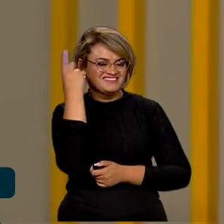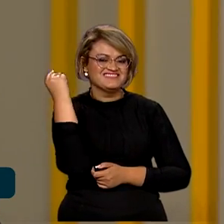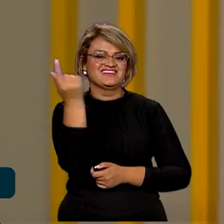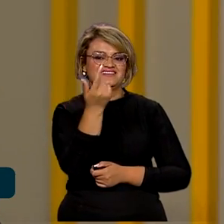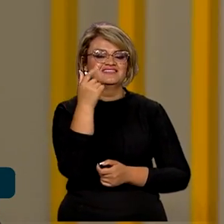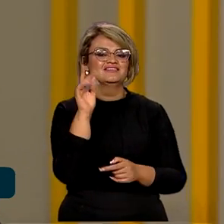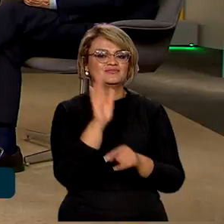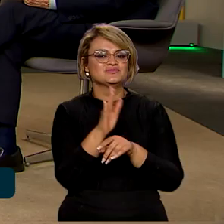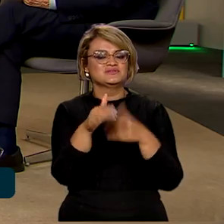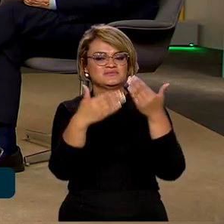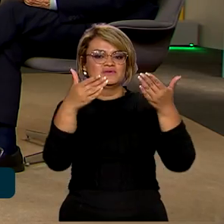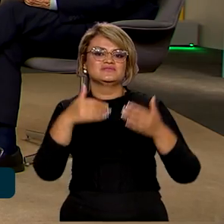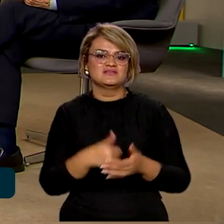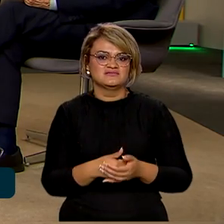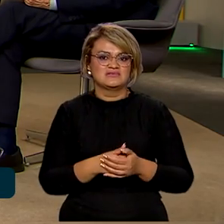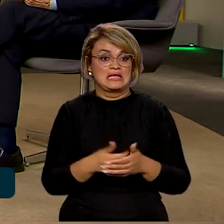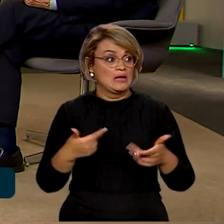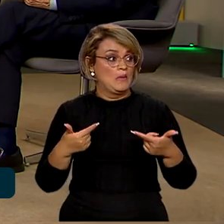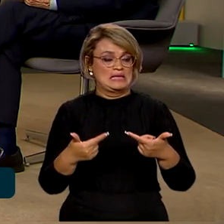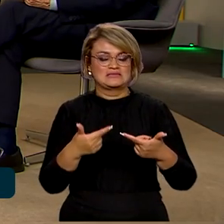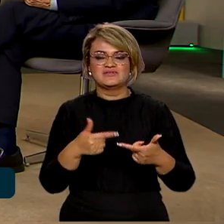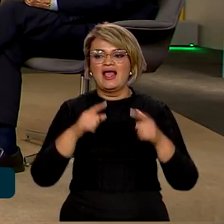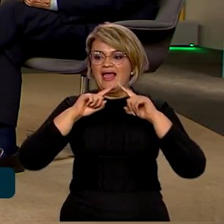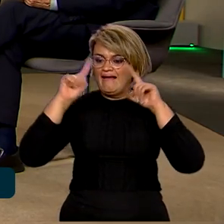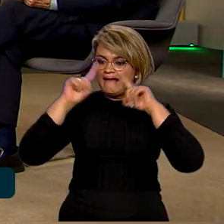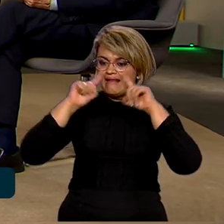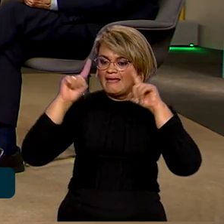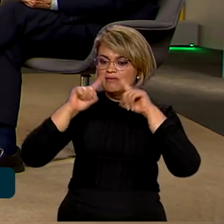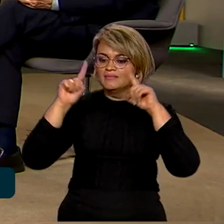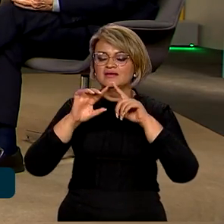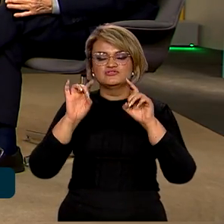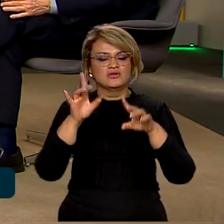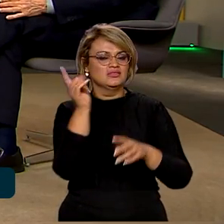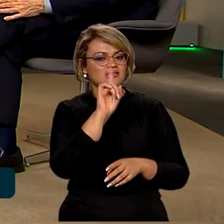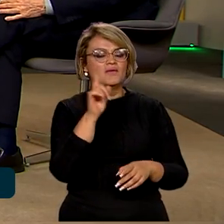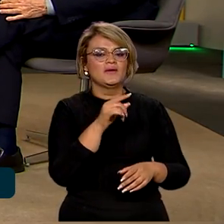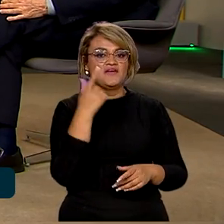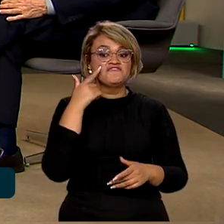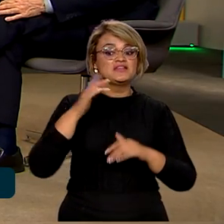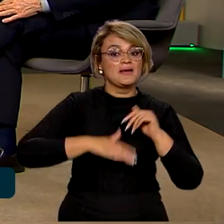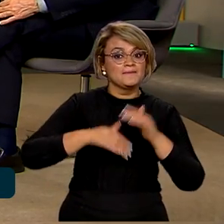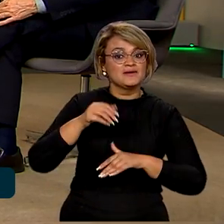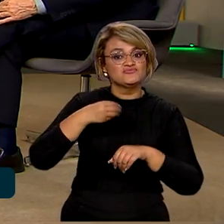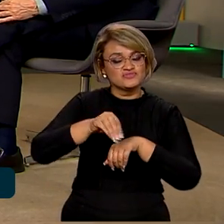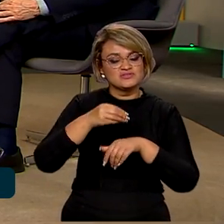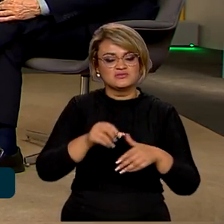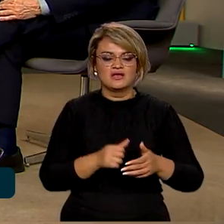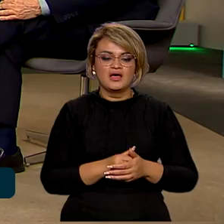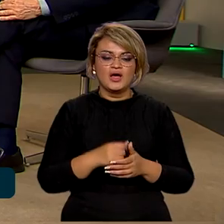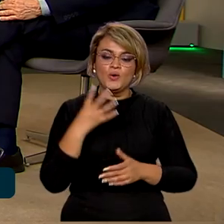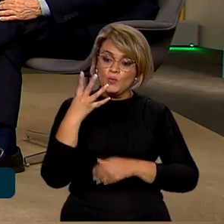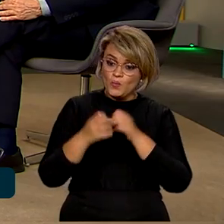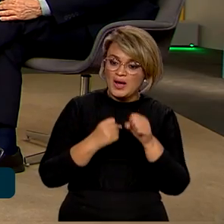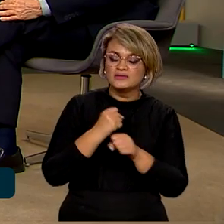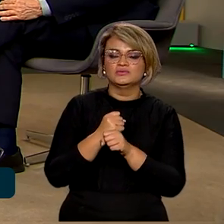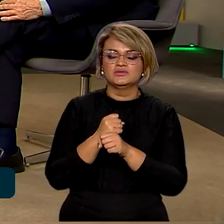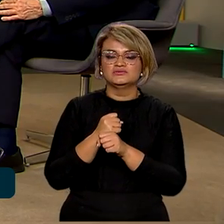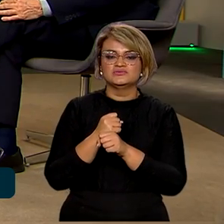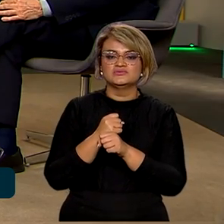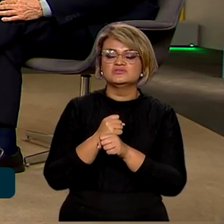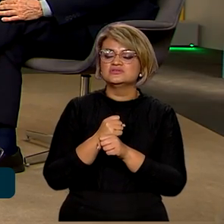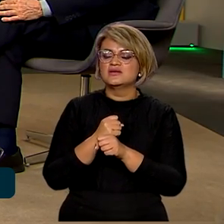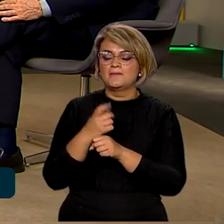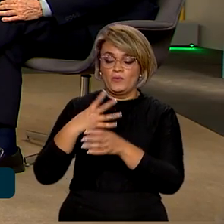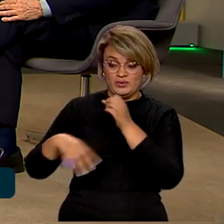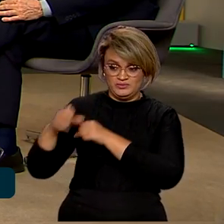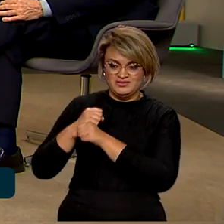da marcha. É, né, um trabalho proativo, não é só reclamar que não tem, é fazer acontecer, né? Ao contrário, quatro anos, elas passam esses quatro anos